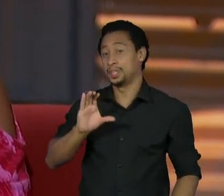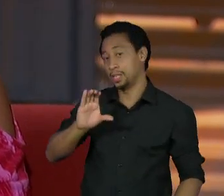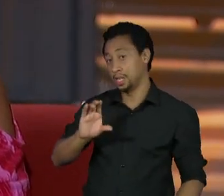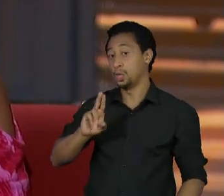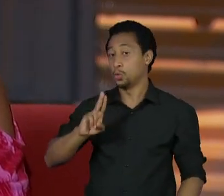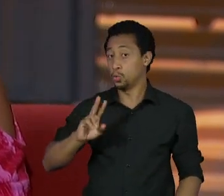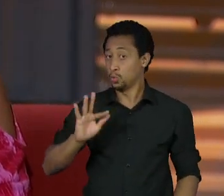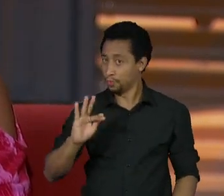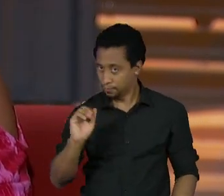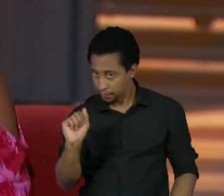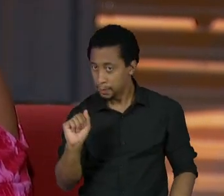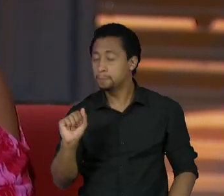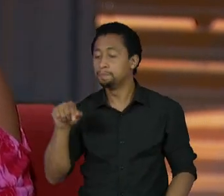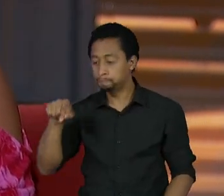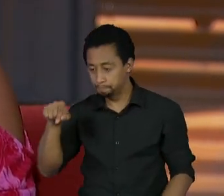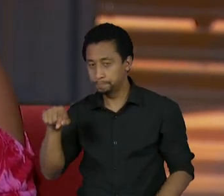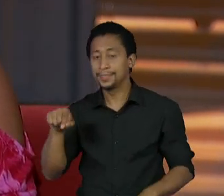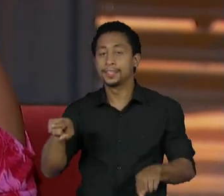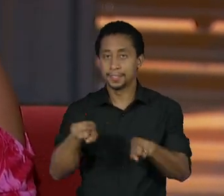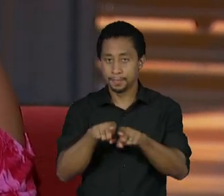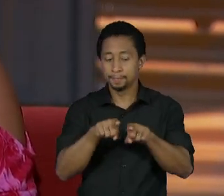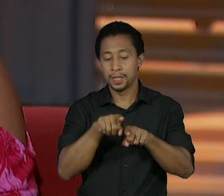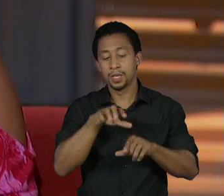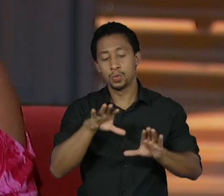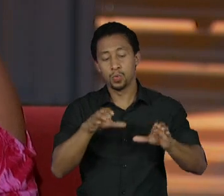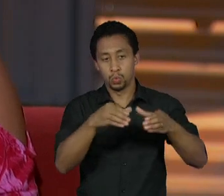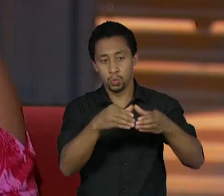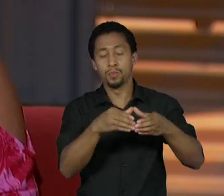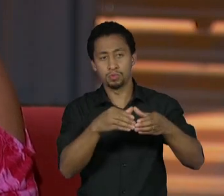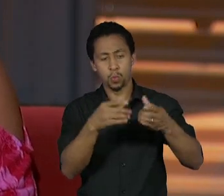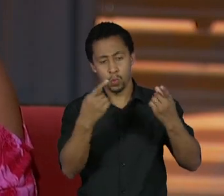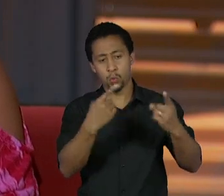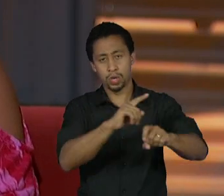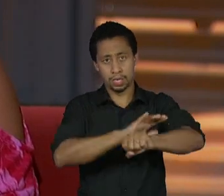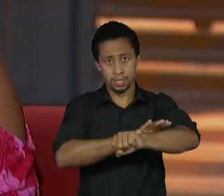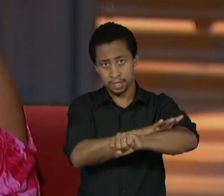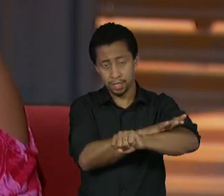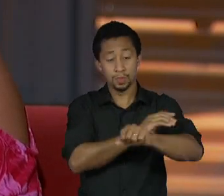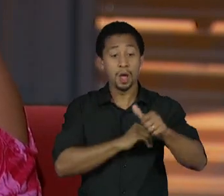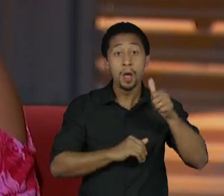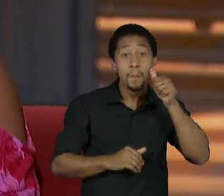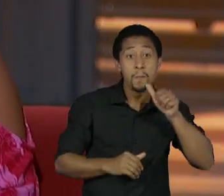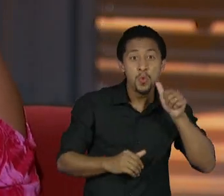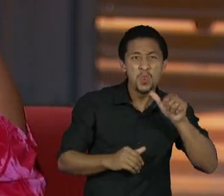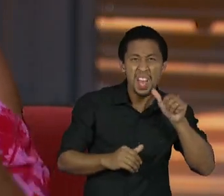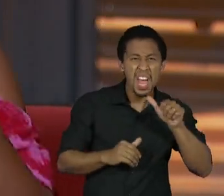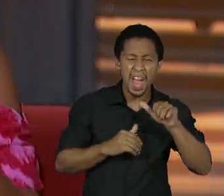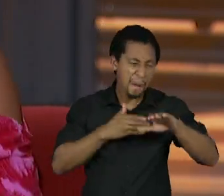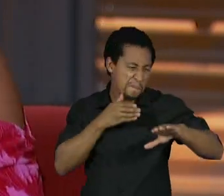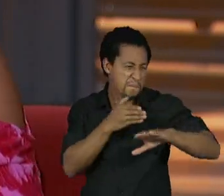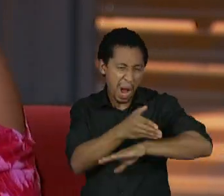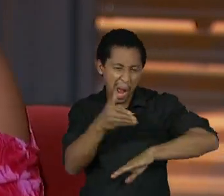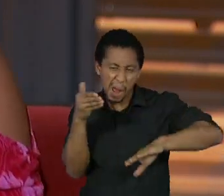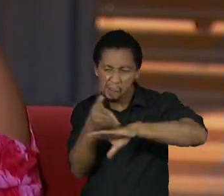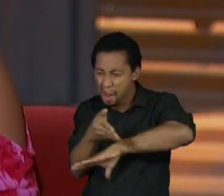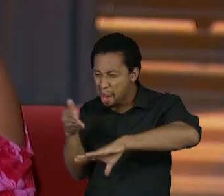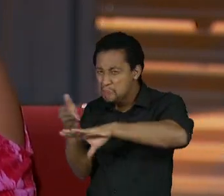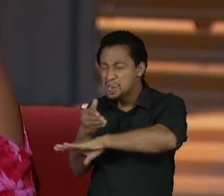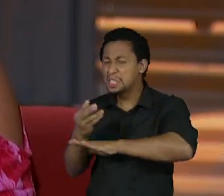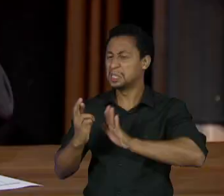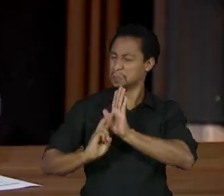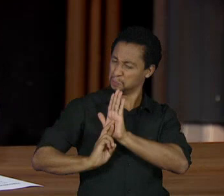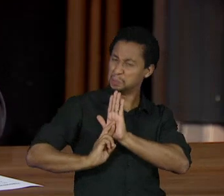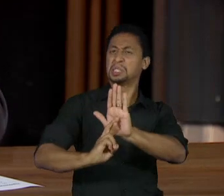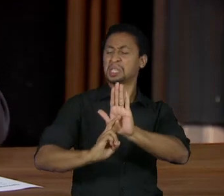à Frente Nacional Antirracista, as mulheres negras, elas estão na linha de frente de todos os processos. Sim. São as mulheres que de fato